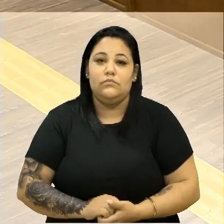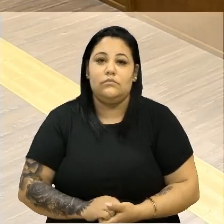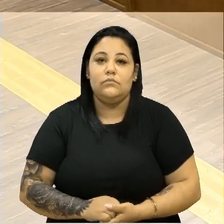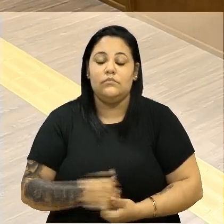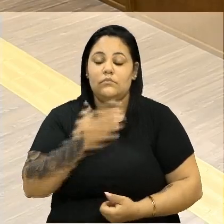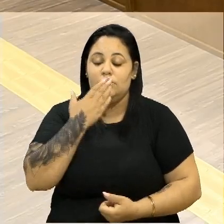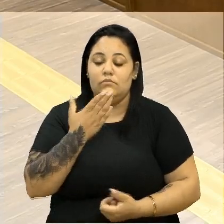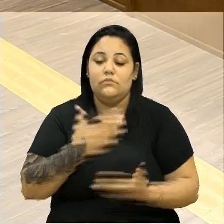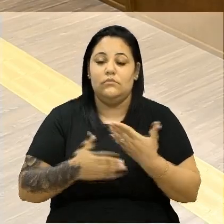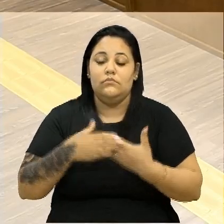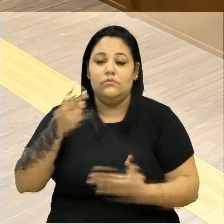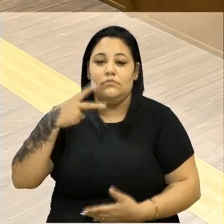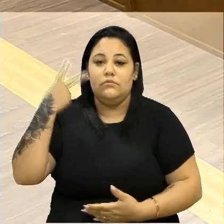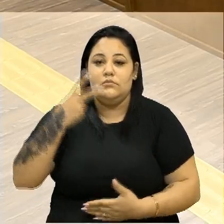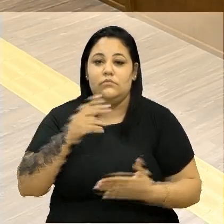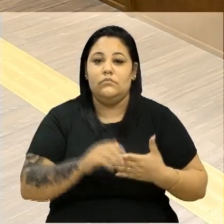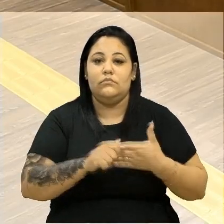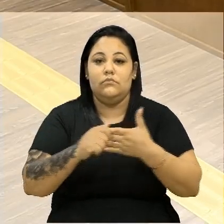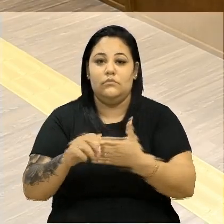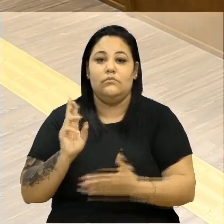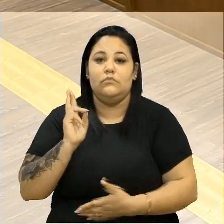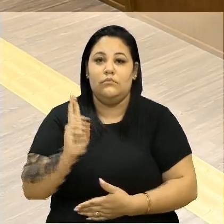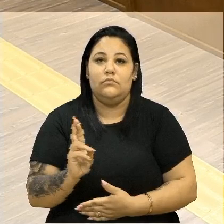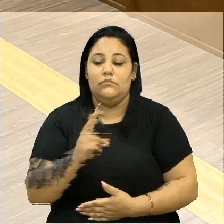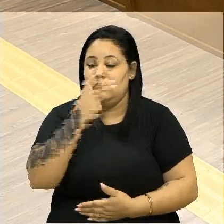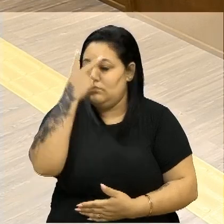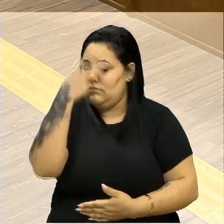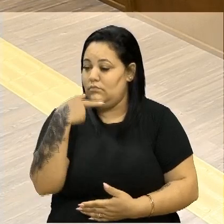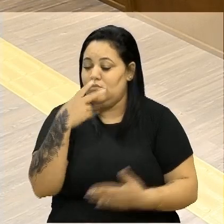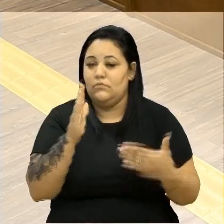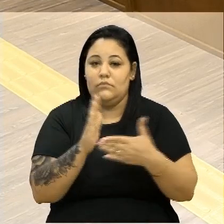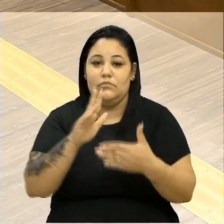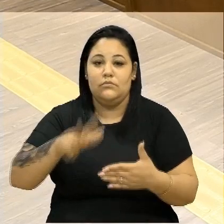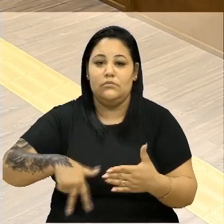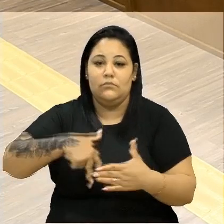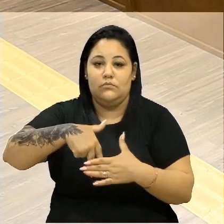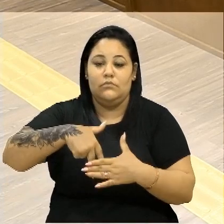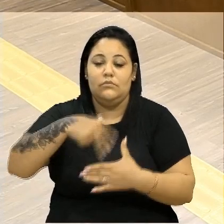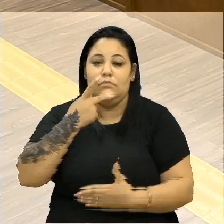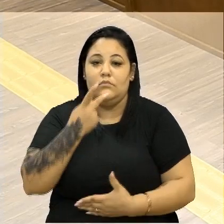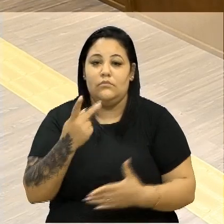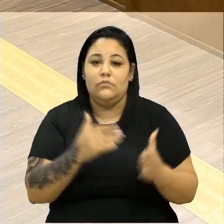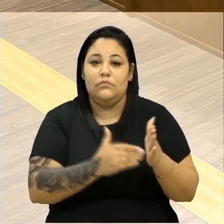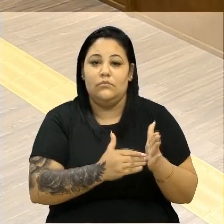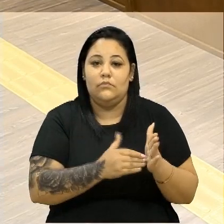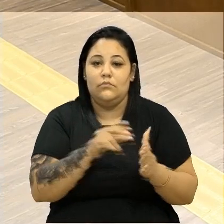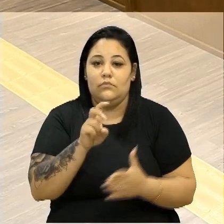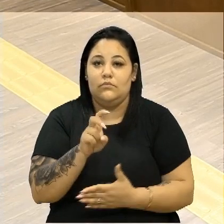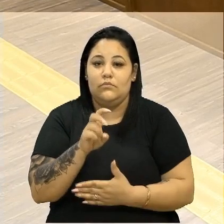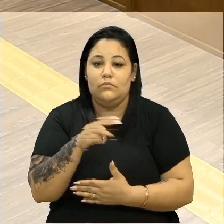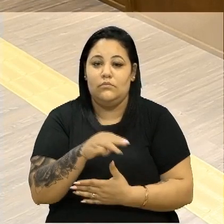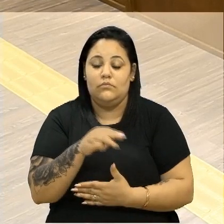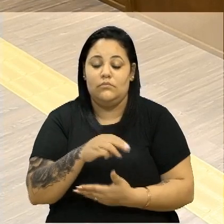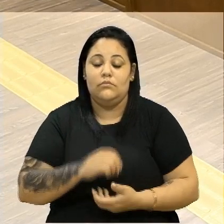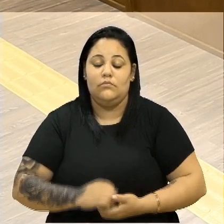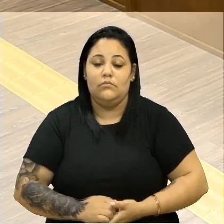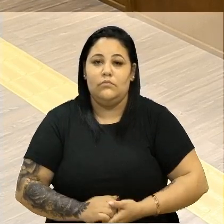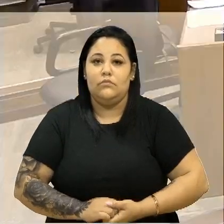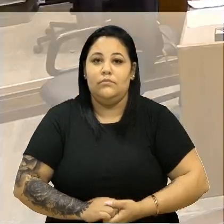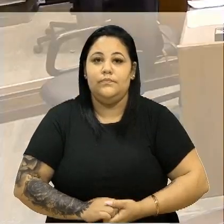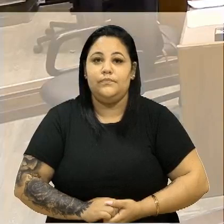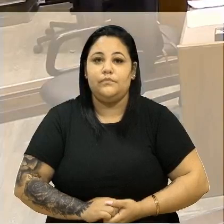Solicito ao vereador Cadori que acompanhe a representante da APADEV até a tribuna para manifestação pelo tempo de até 5 minutos.